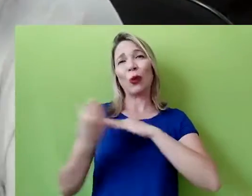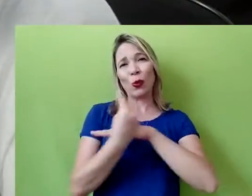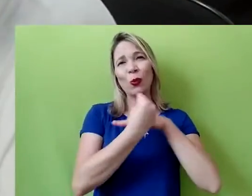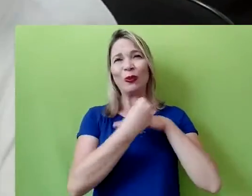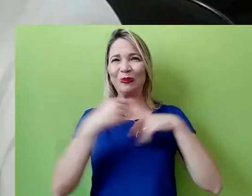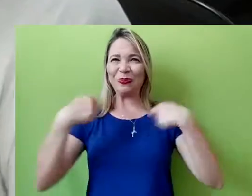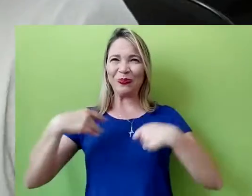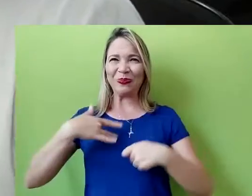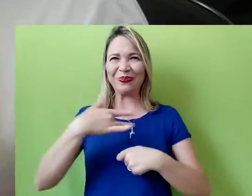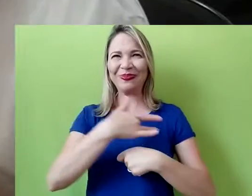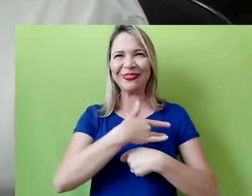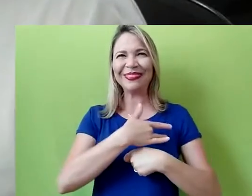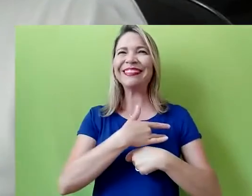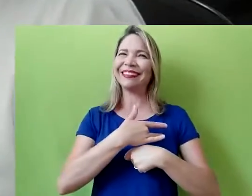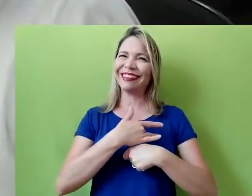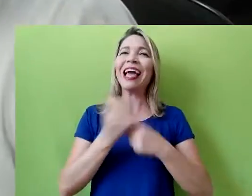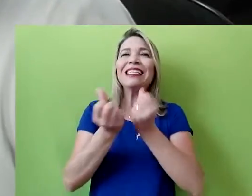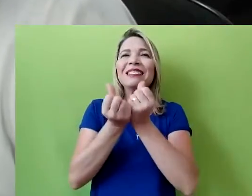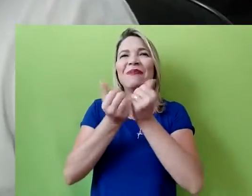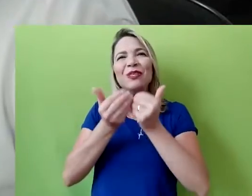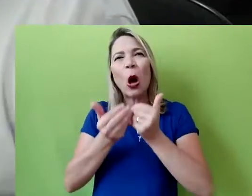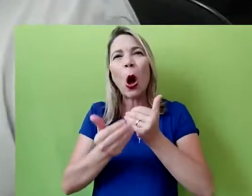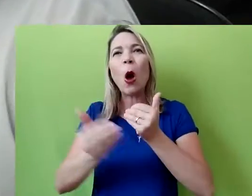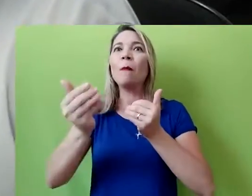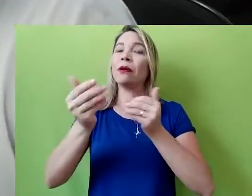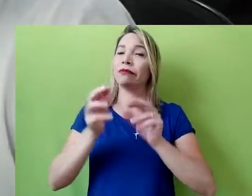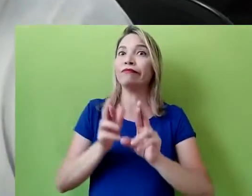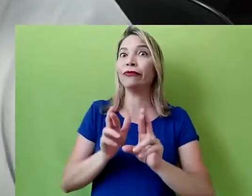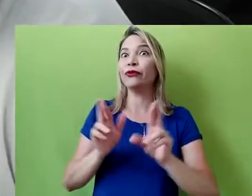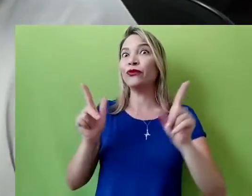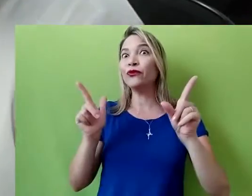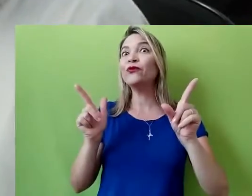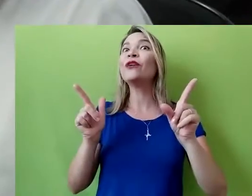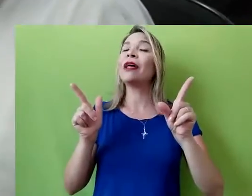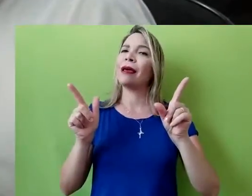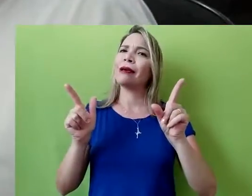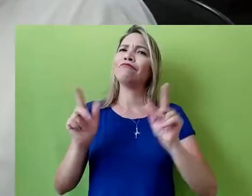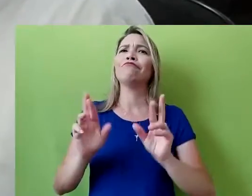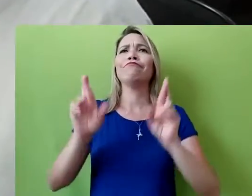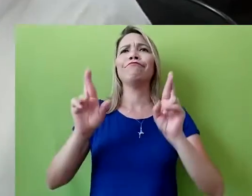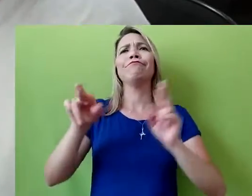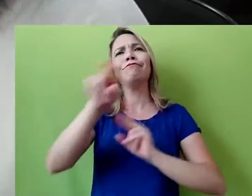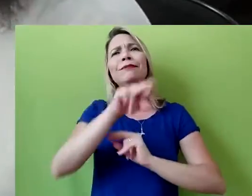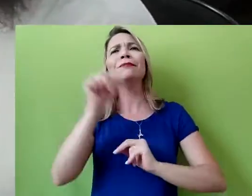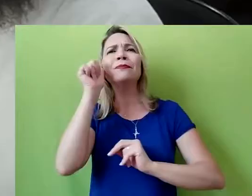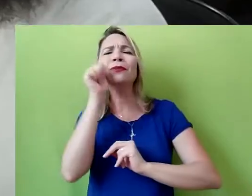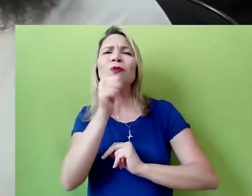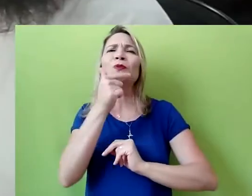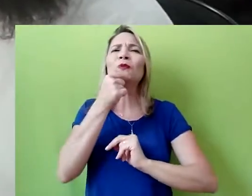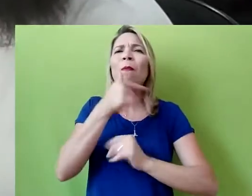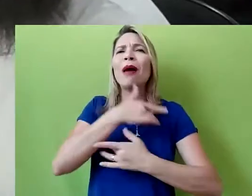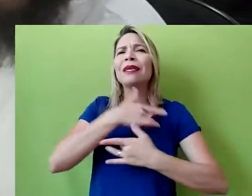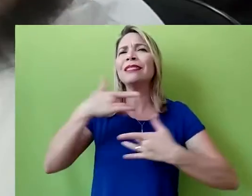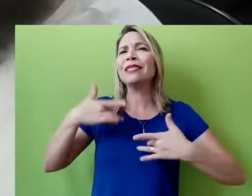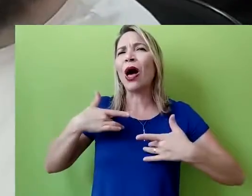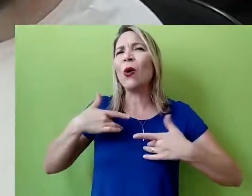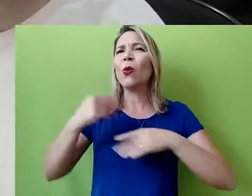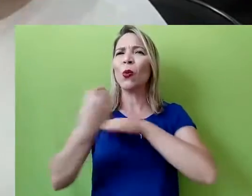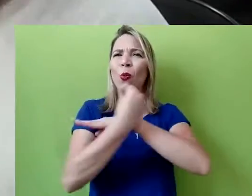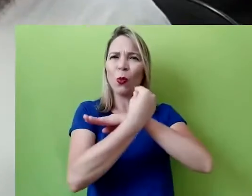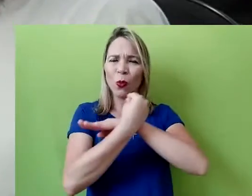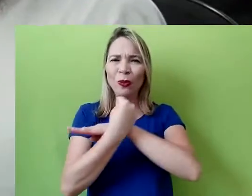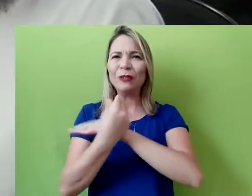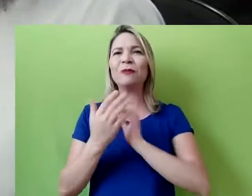cuidar, não é verdade? Então, início de semestre, mais um semestre atípico, eu espero que todos e todas estejam se